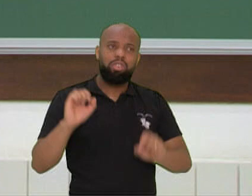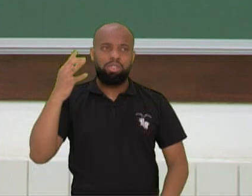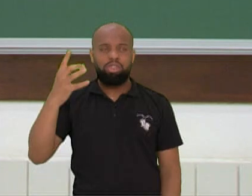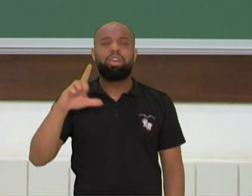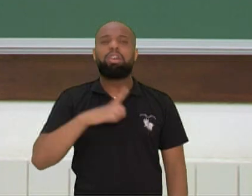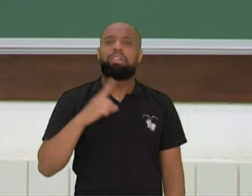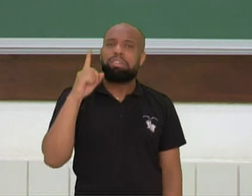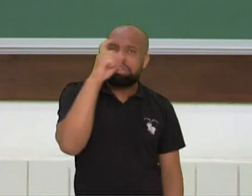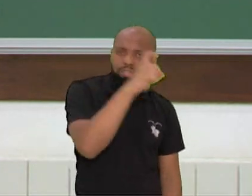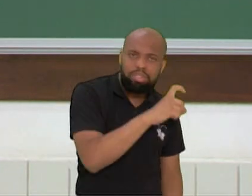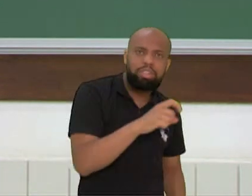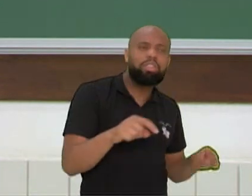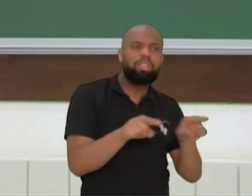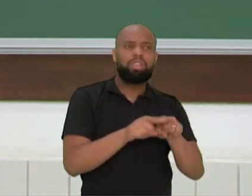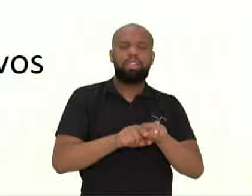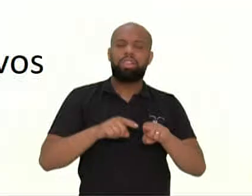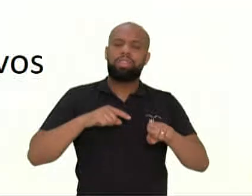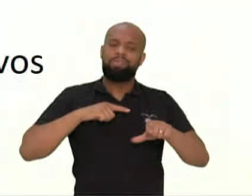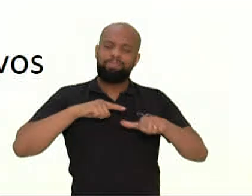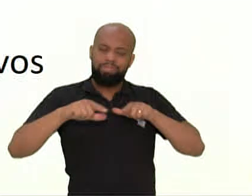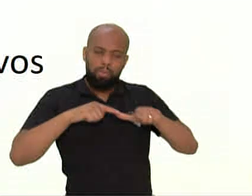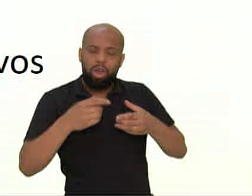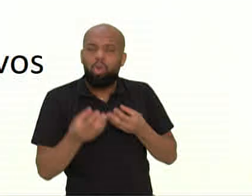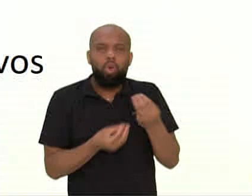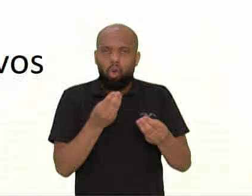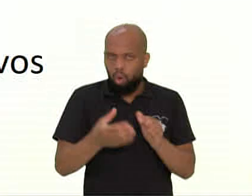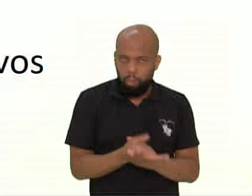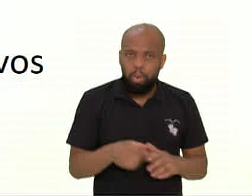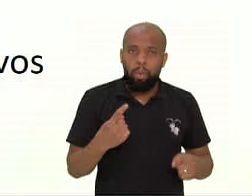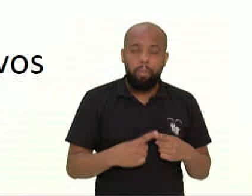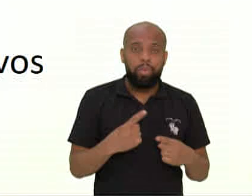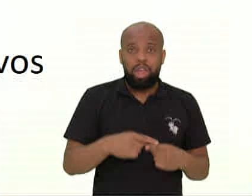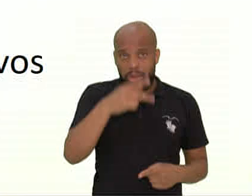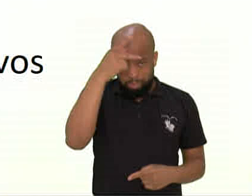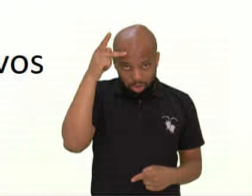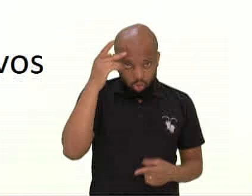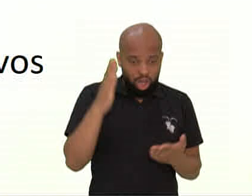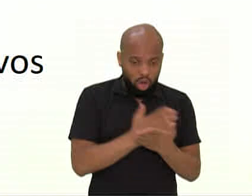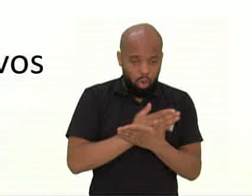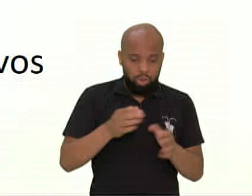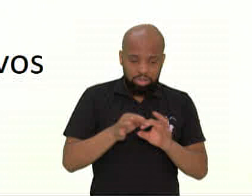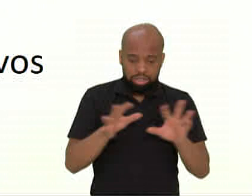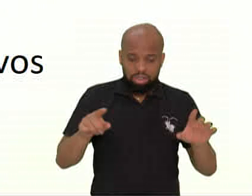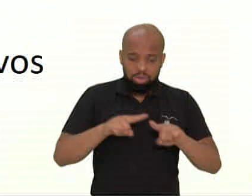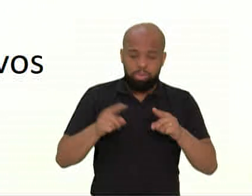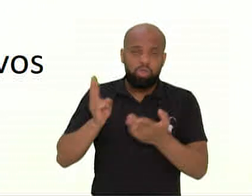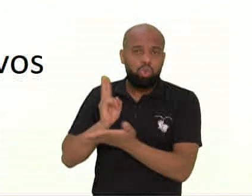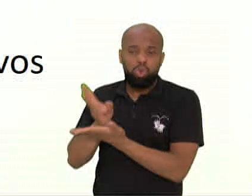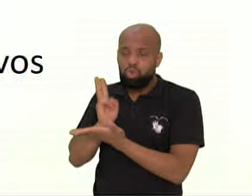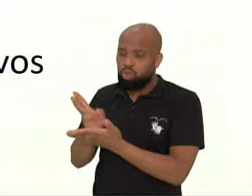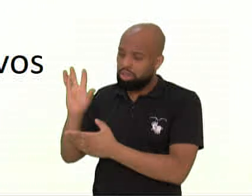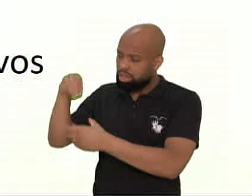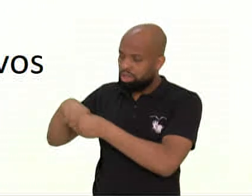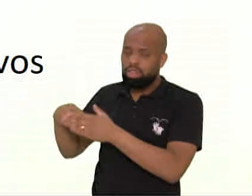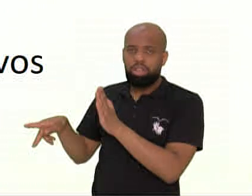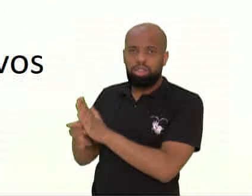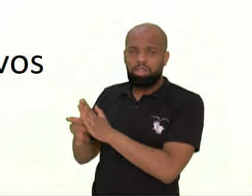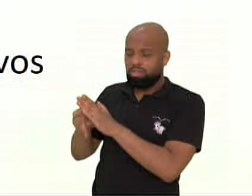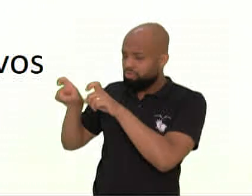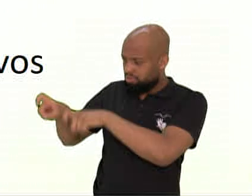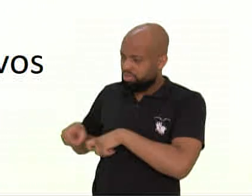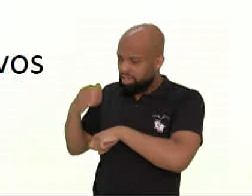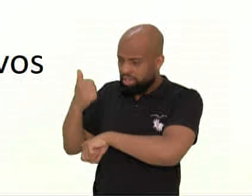bastante complicado para eles. Em muitas áreas rurais, parte dos libertos permaneceram nas fazendas e negociaram com seus antigos donos